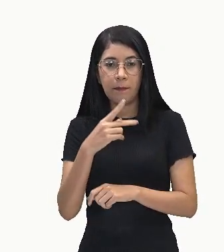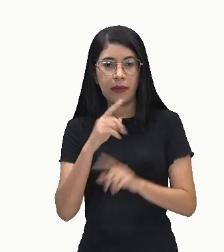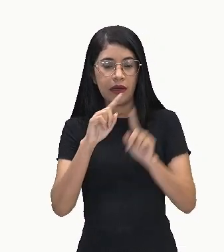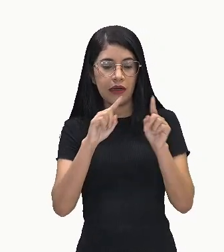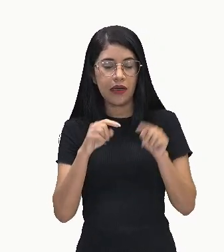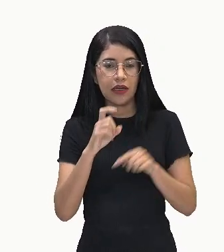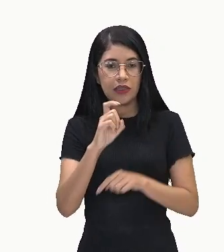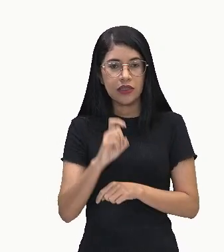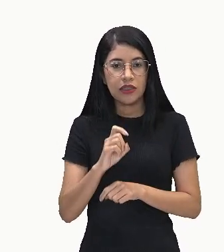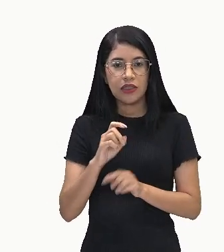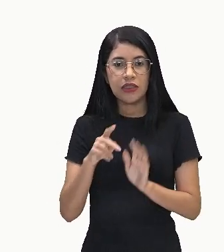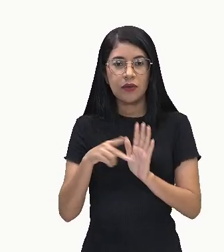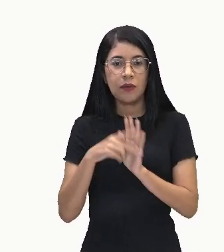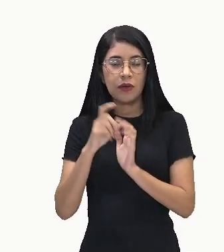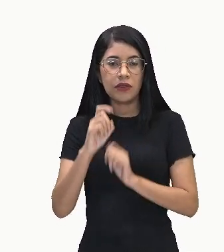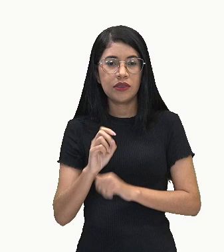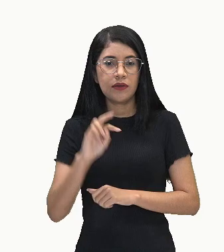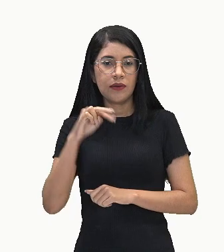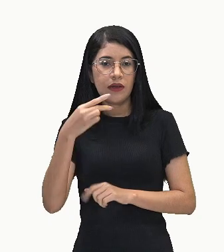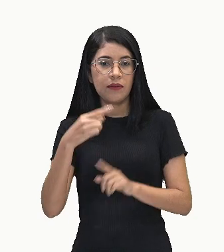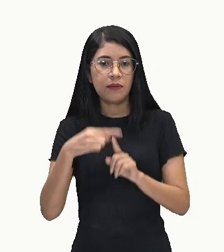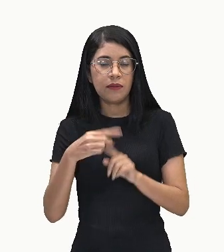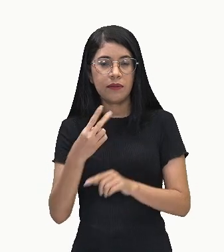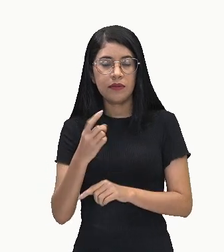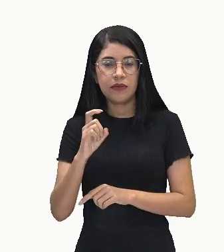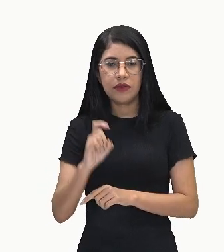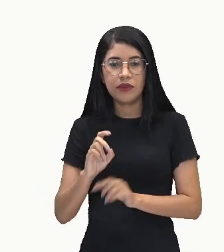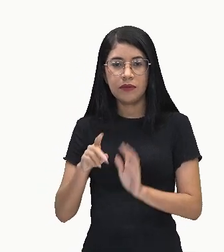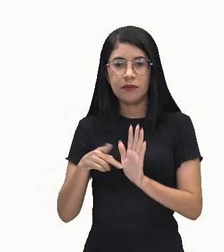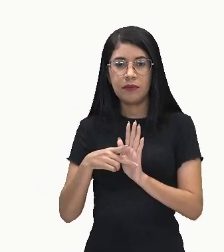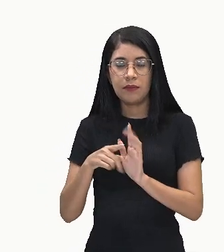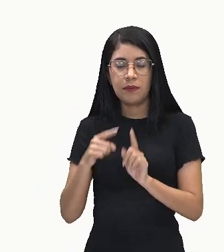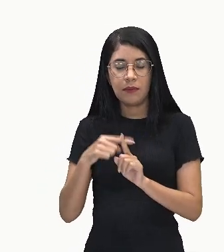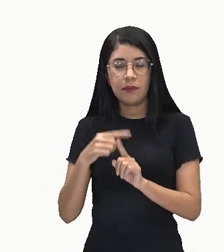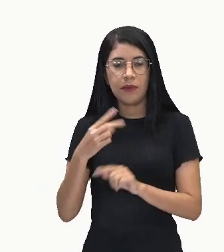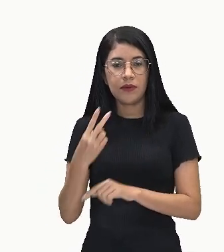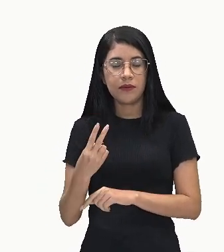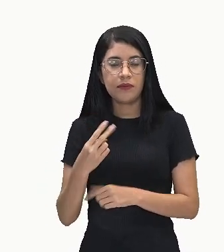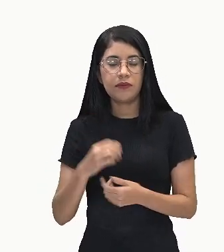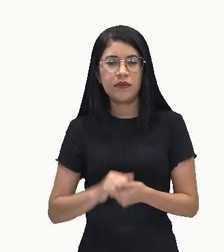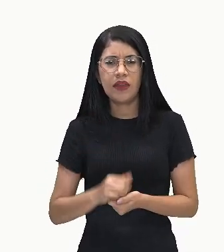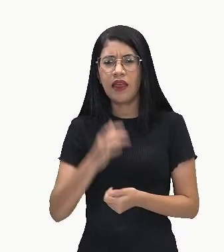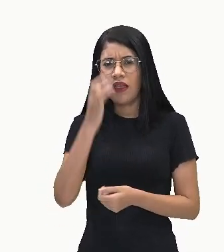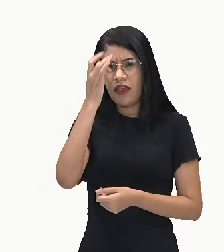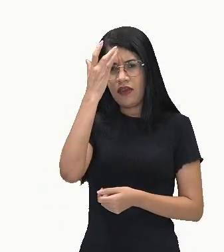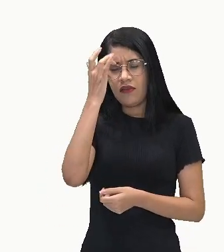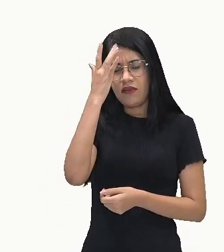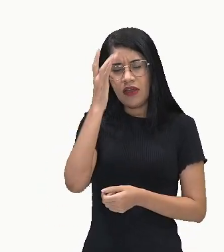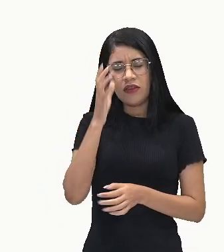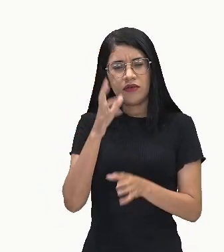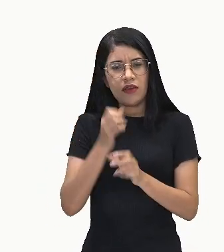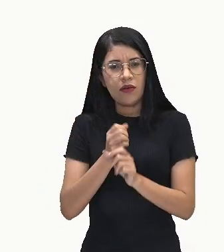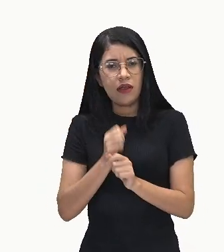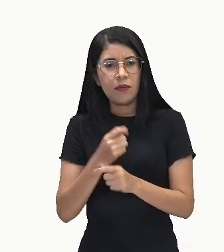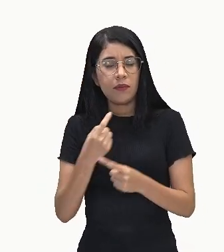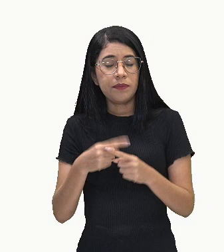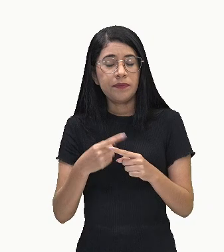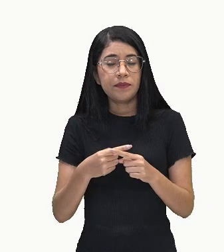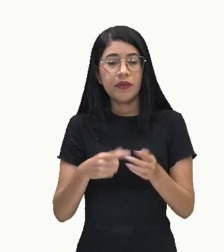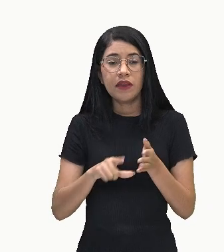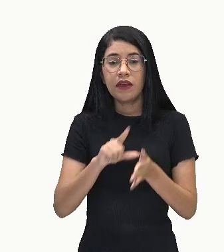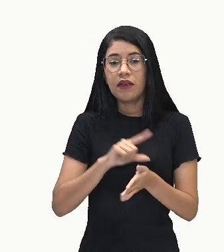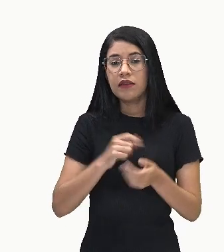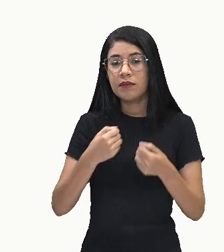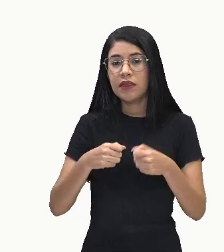x ao quadrado mais 2x mais 2. Pessoal, isso daqui é a mais fácil que tem de todas para a gente desenvolver. Porque a primeira coisa que você vai